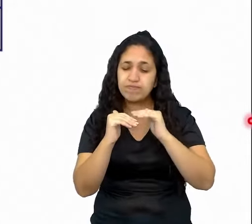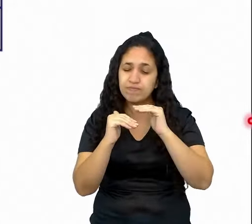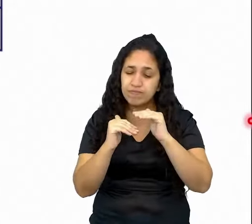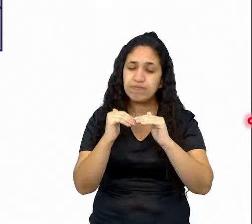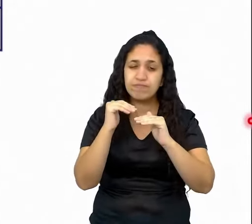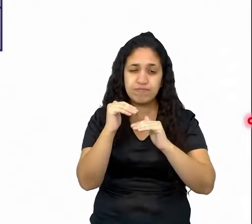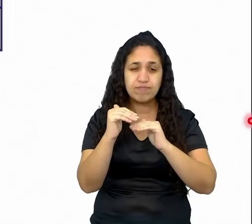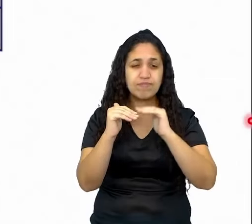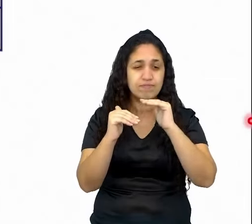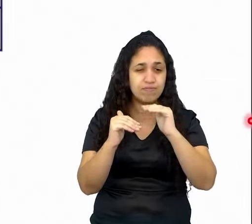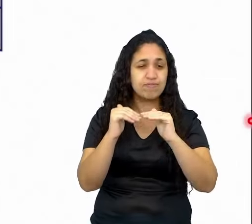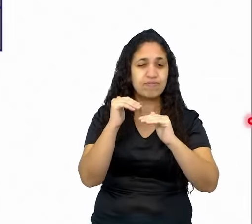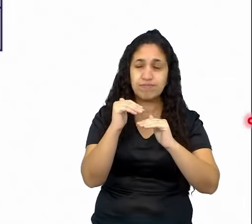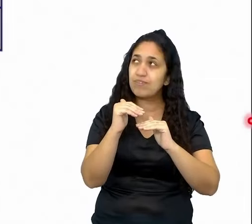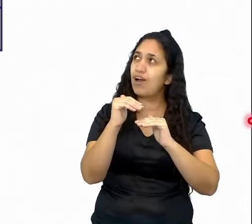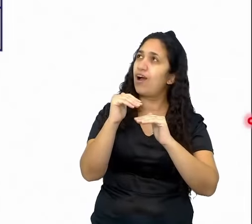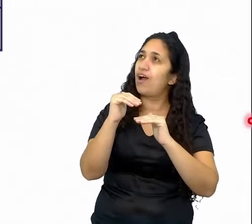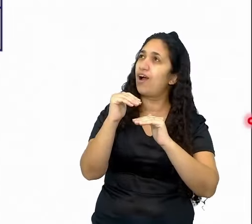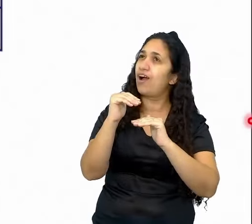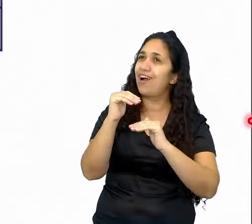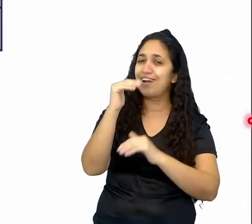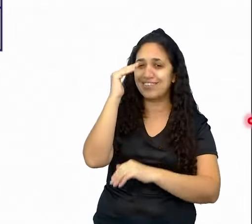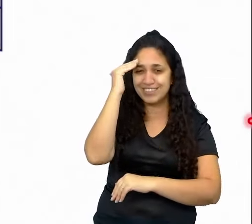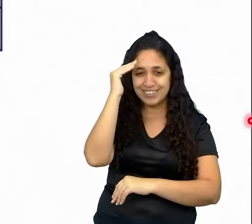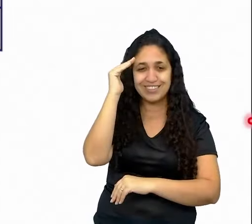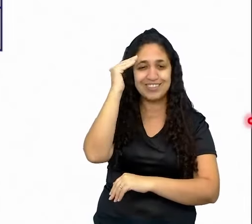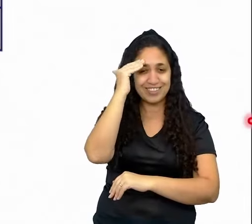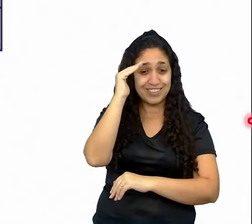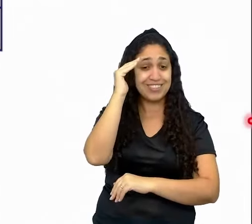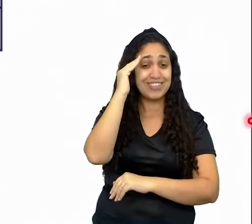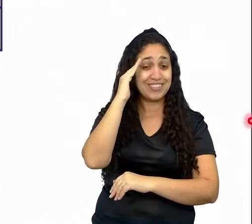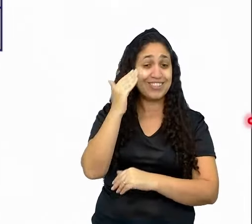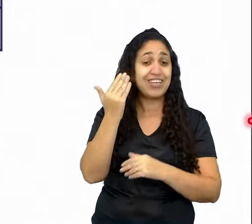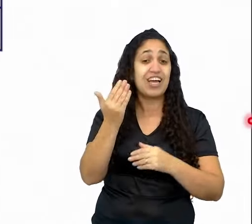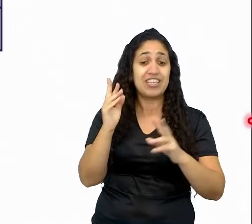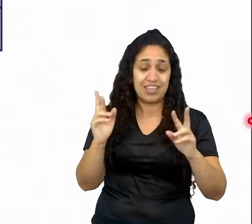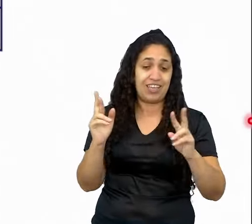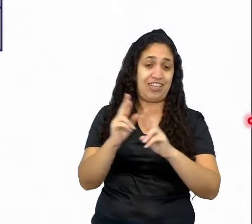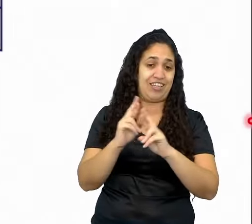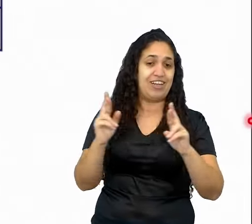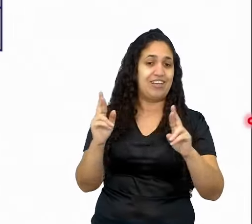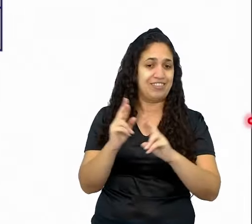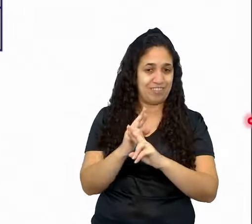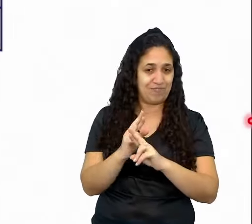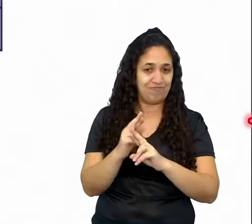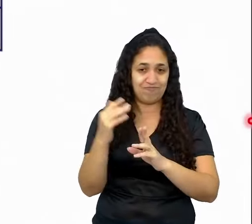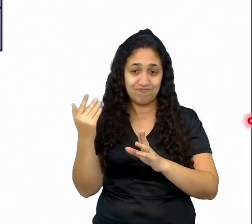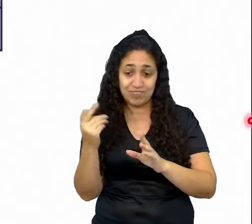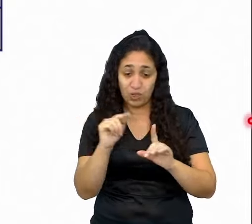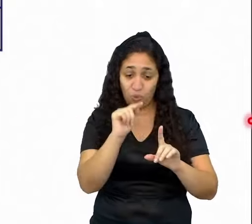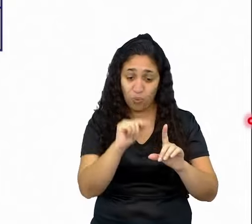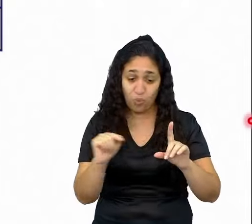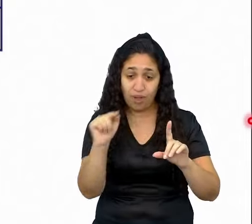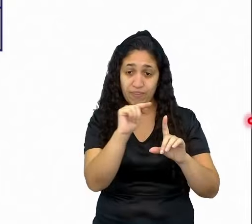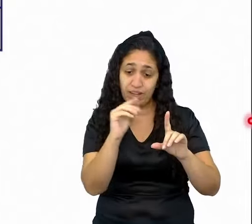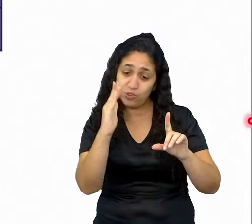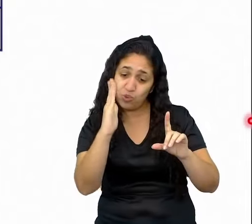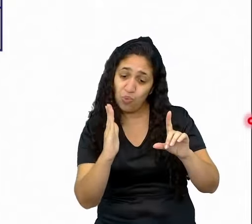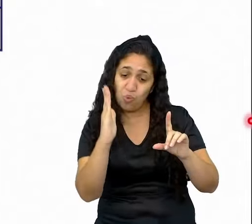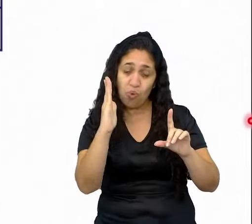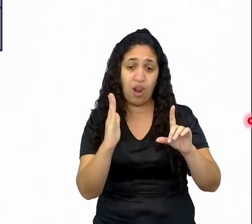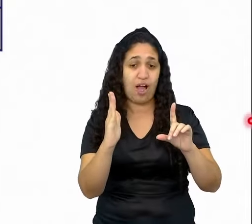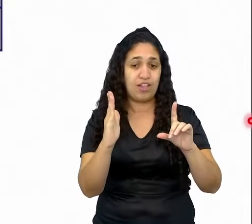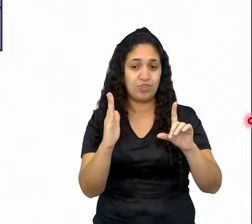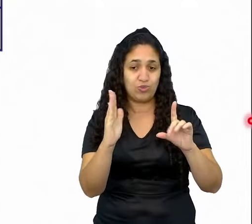que o aluno depois, no final, ele perceba essa relação que existe do lado do quadrado, né,